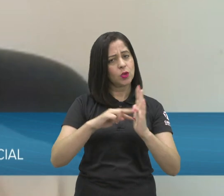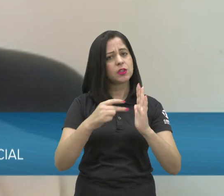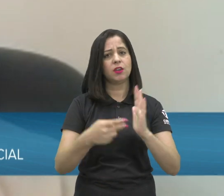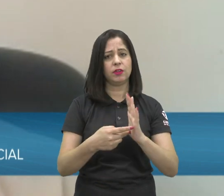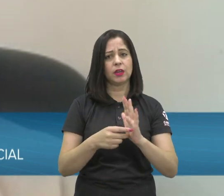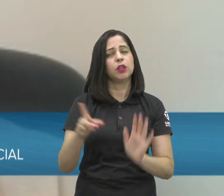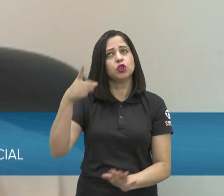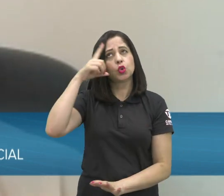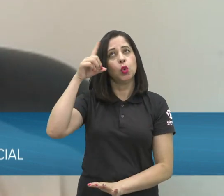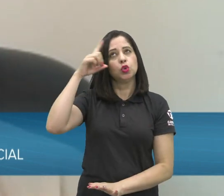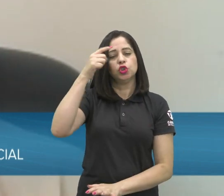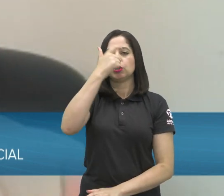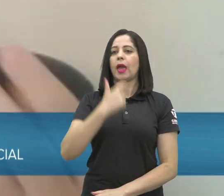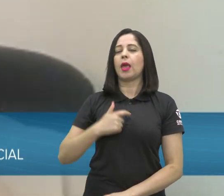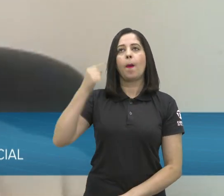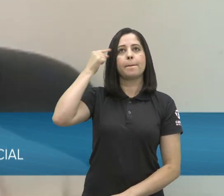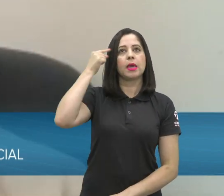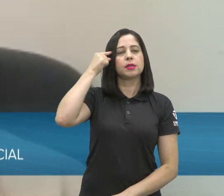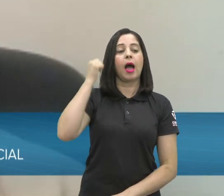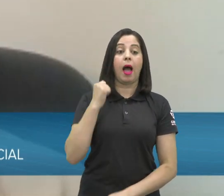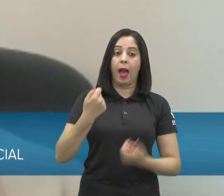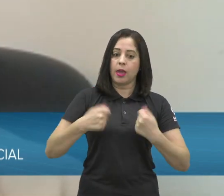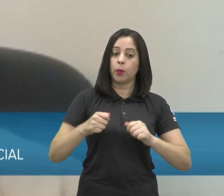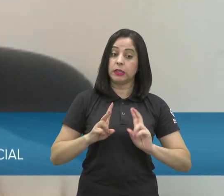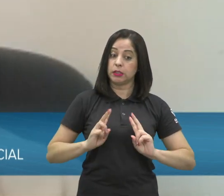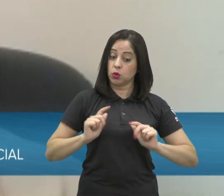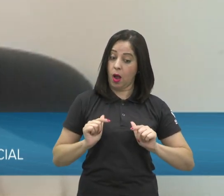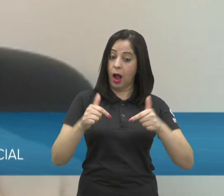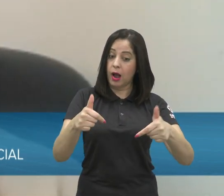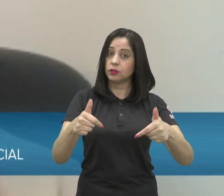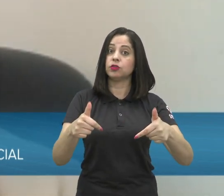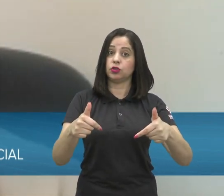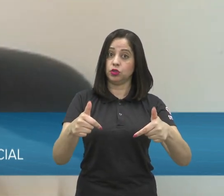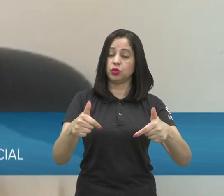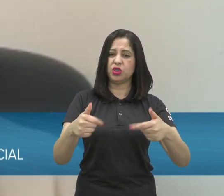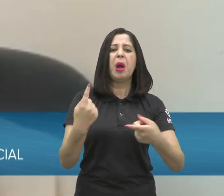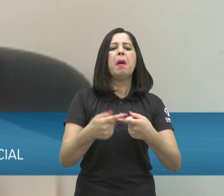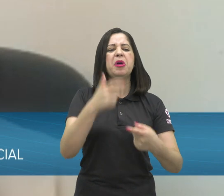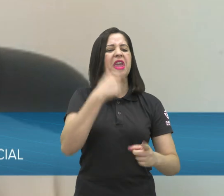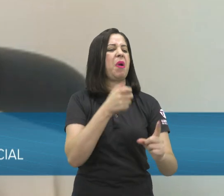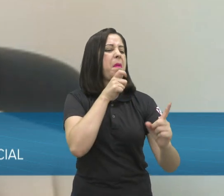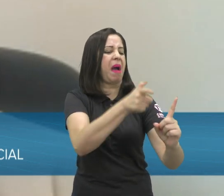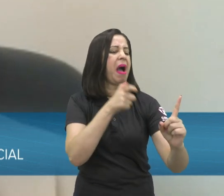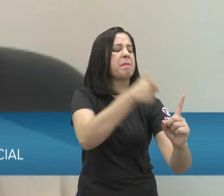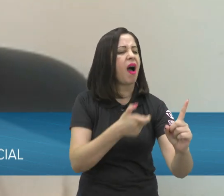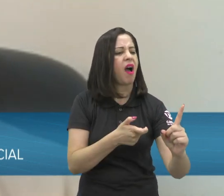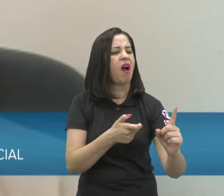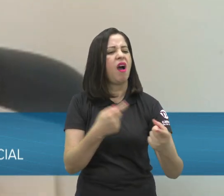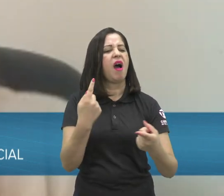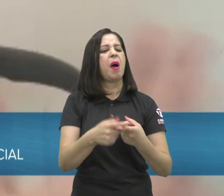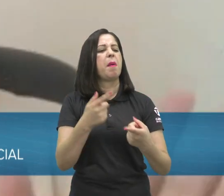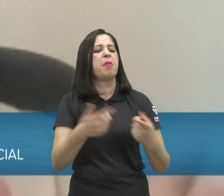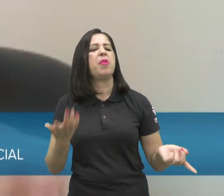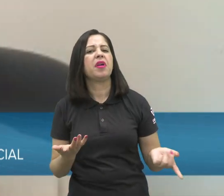que todo dia eu tenho que me reconhecer no outro, e todo dia ir fazer um exercício de, poxa, por que eu vou maltratar alguém? Por que eu